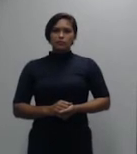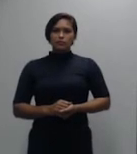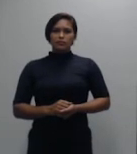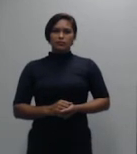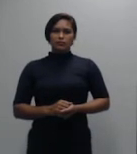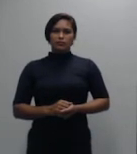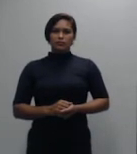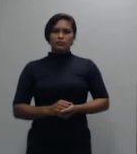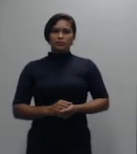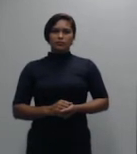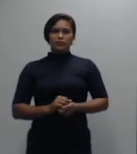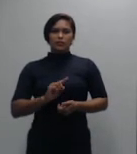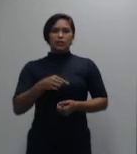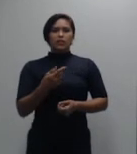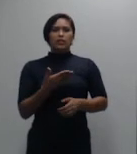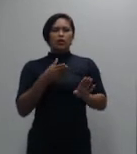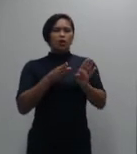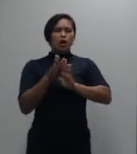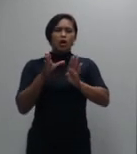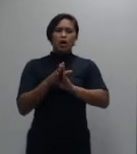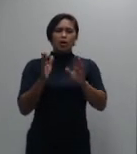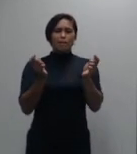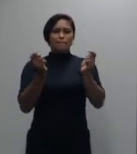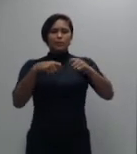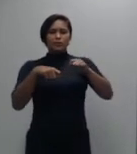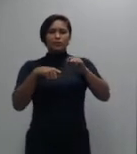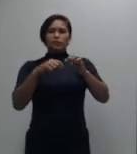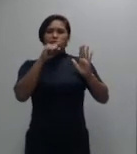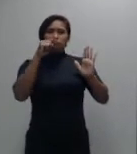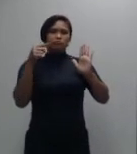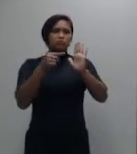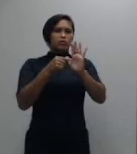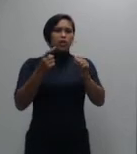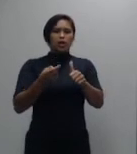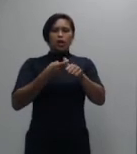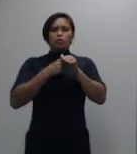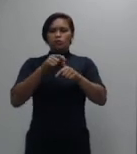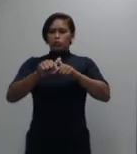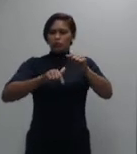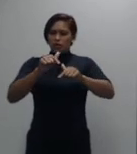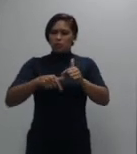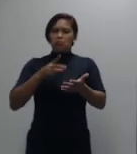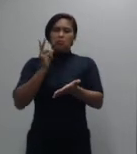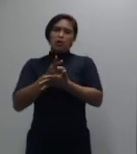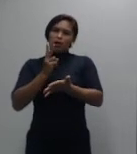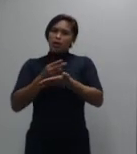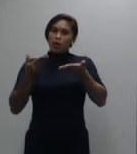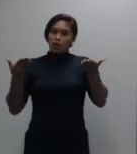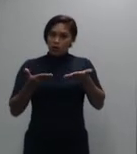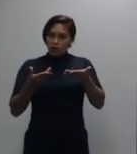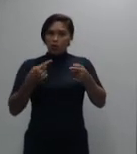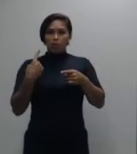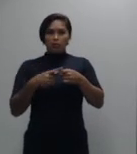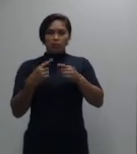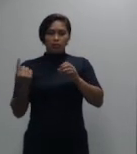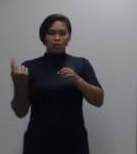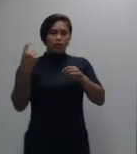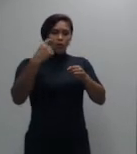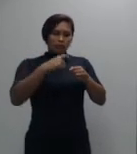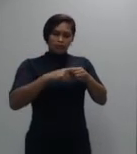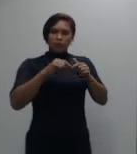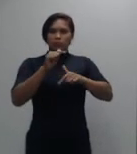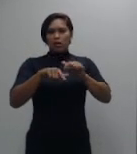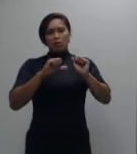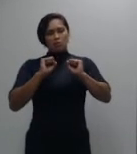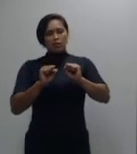e logo não é recomendável permitir que os denunciados reassumir suas atividades neste momento onde o seu retorno pode